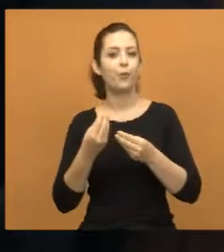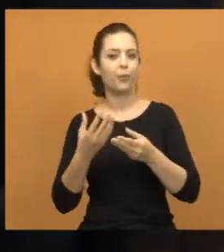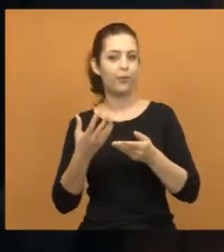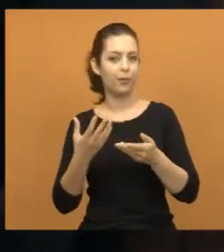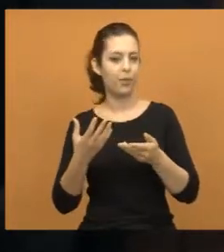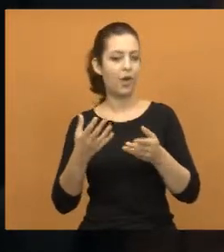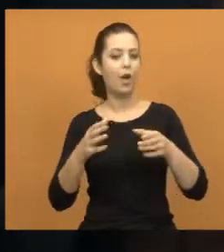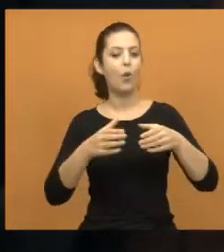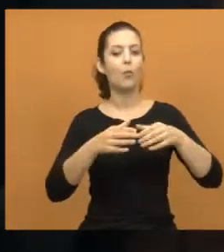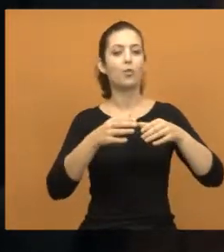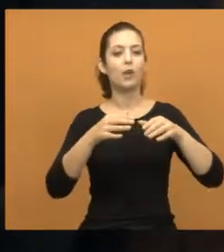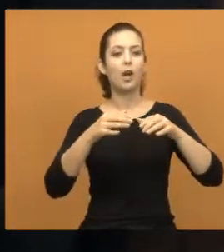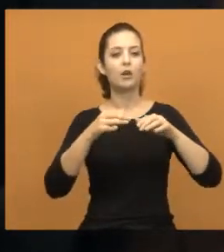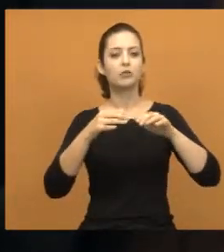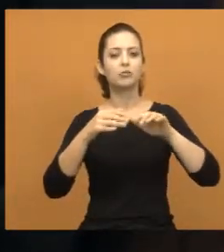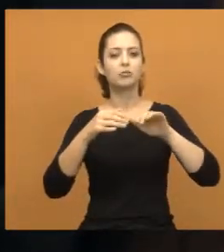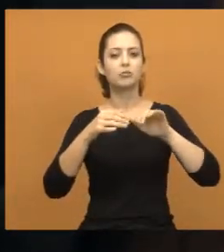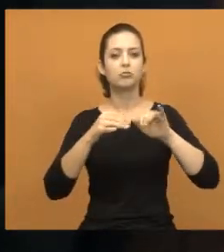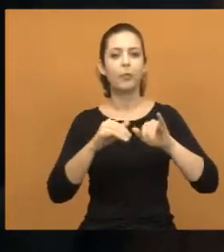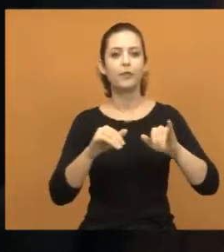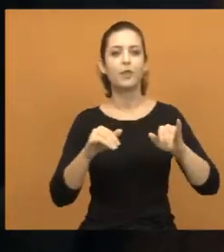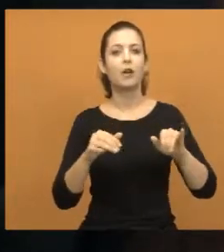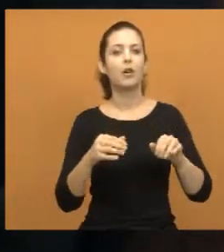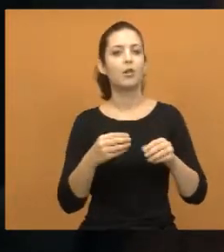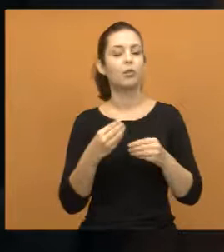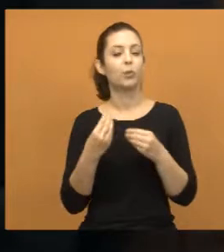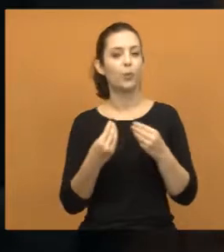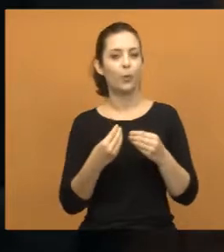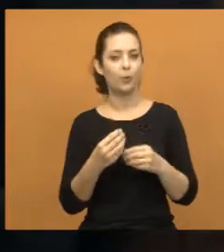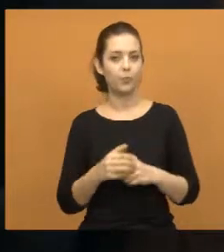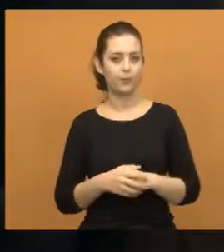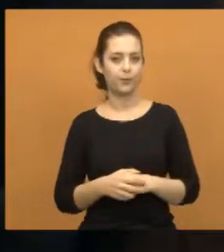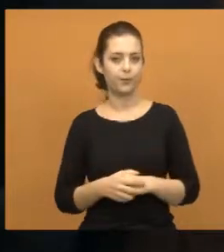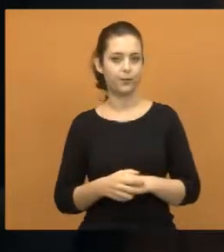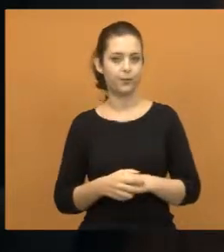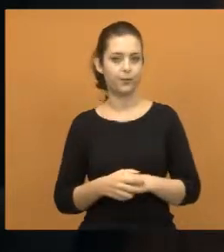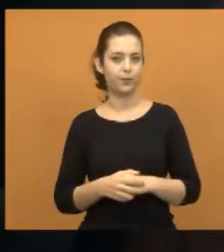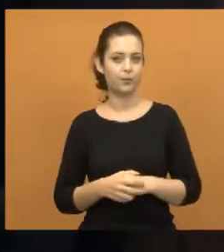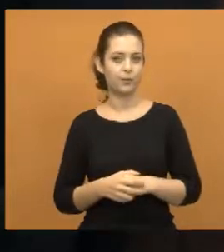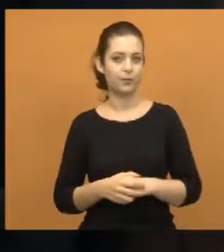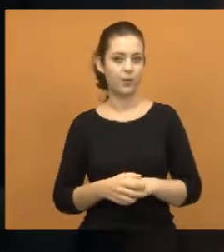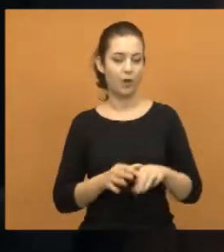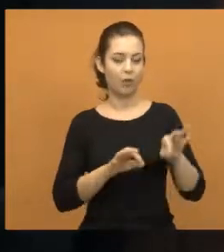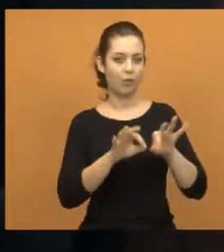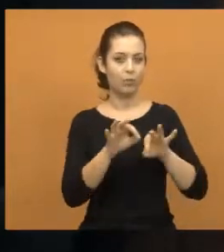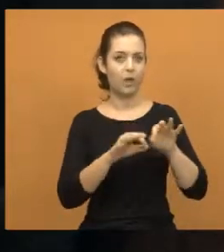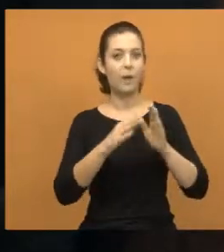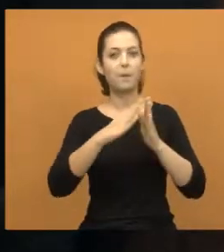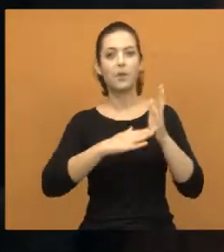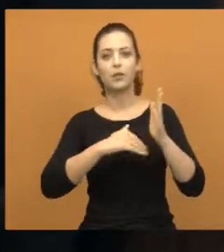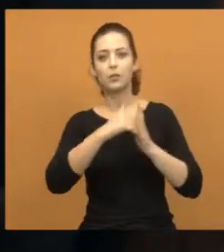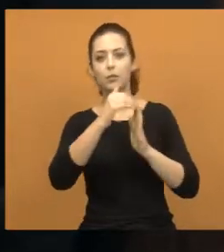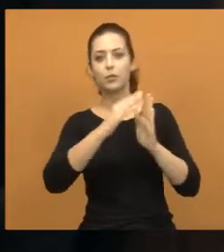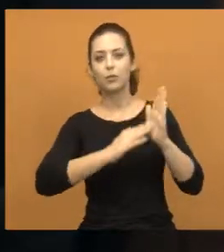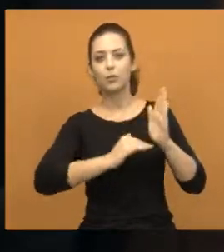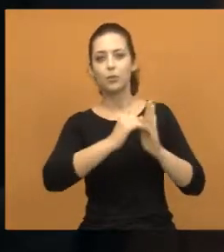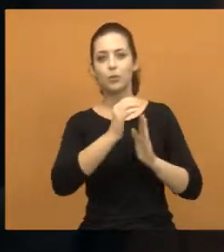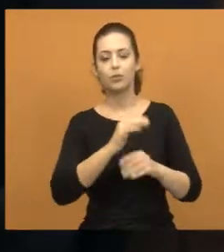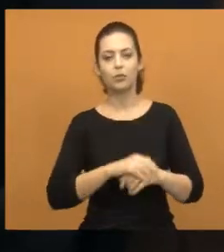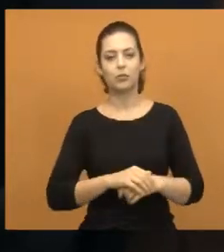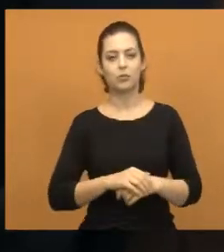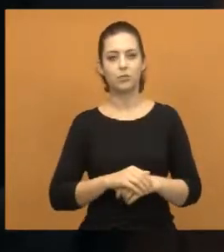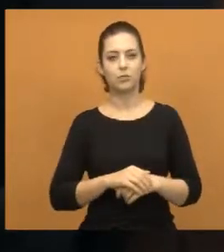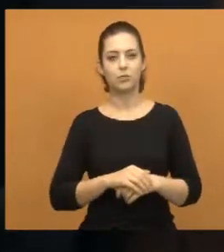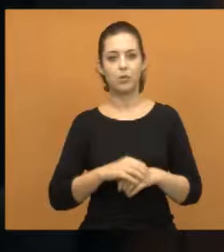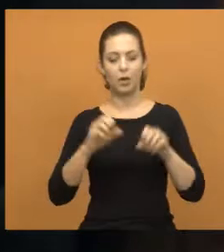a comunidade, como que será cuidado, como que será feita a manutenção, a pintura, a troca de